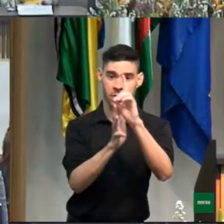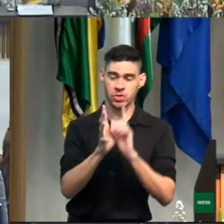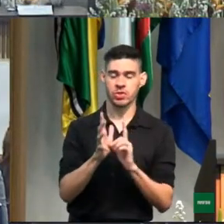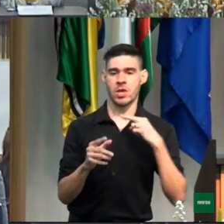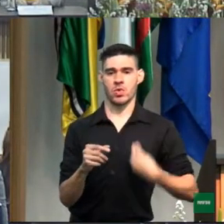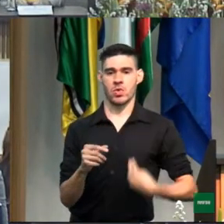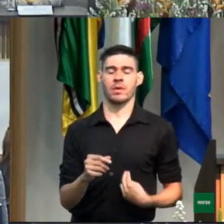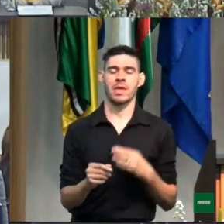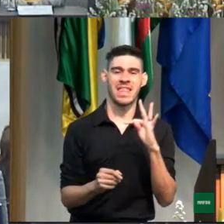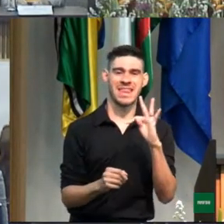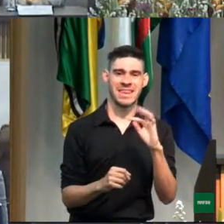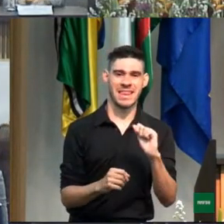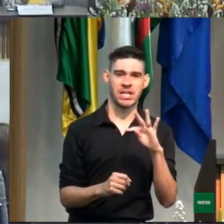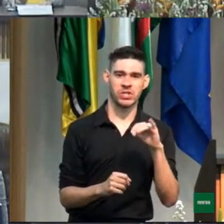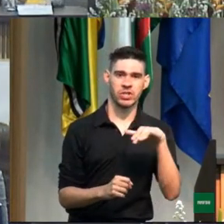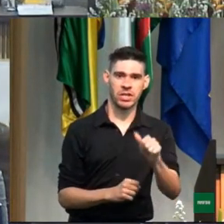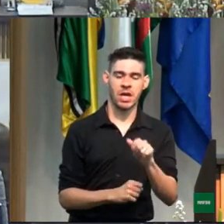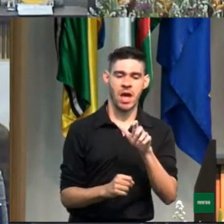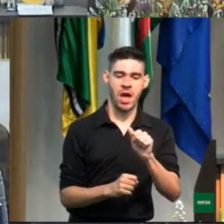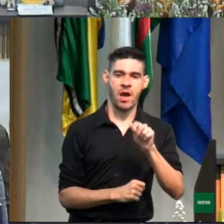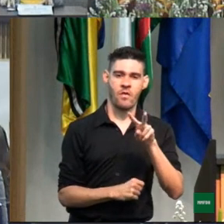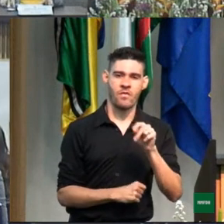Alvarenga.